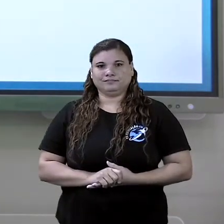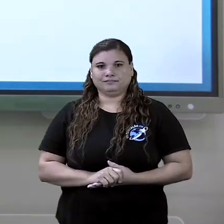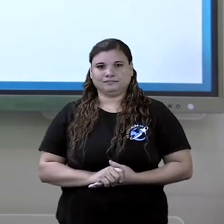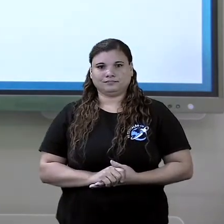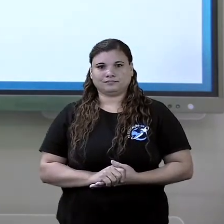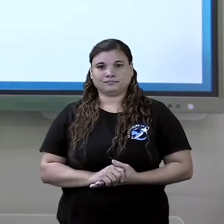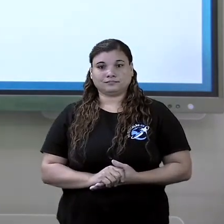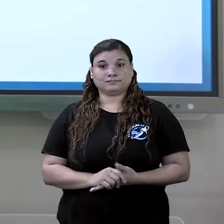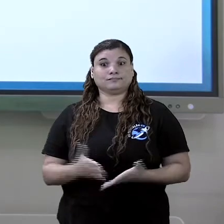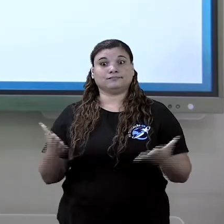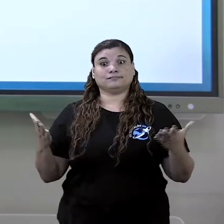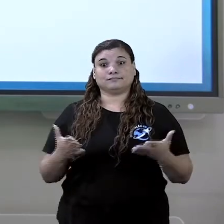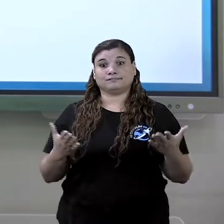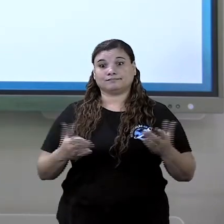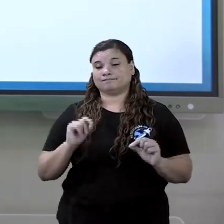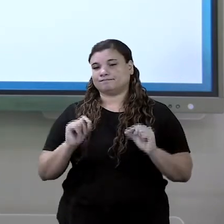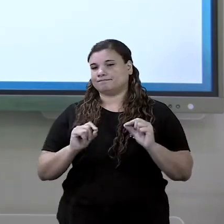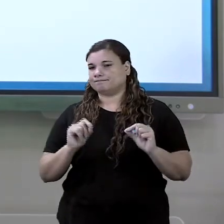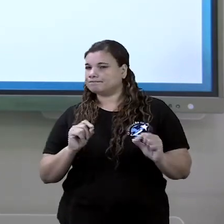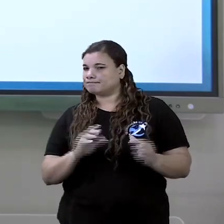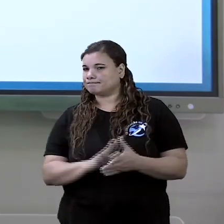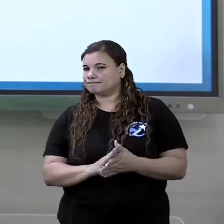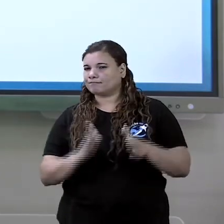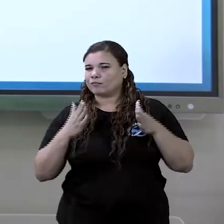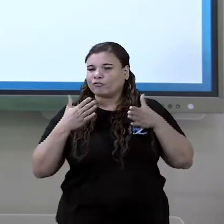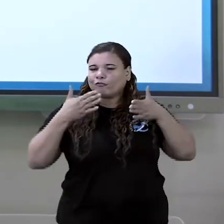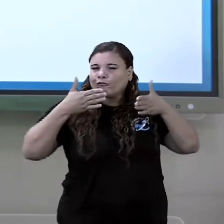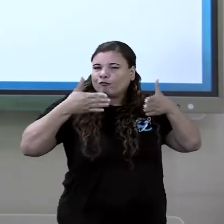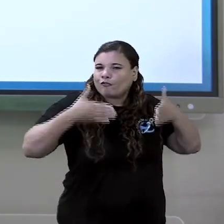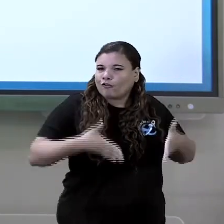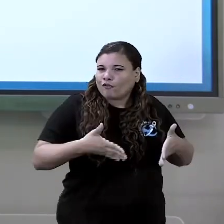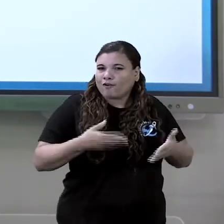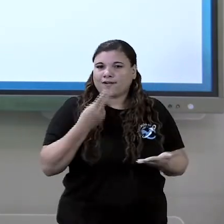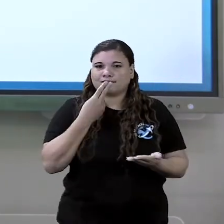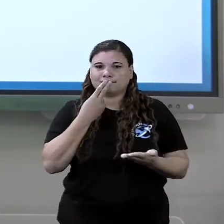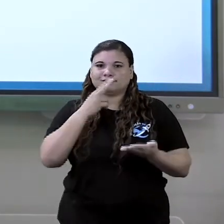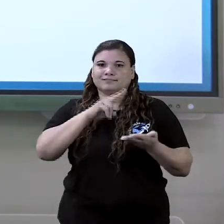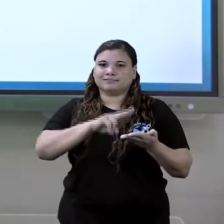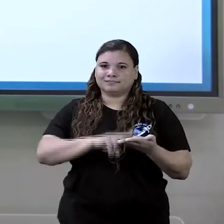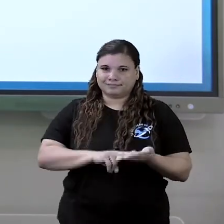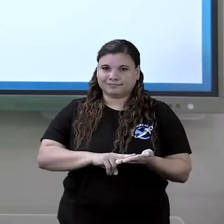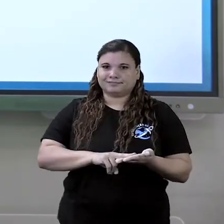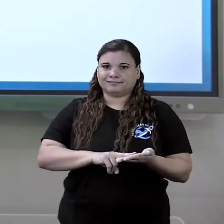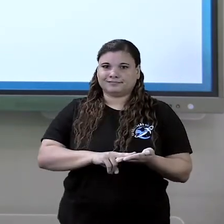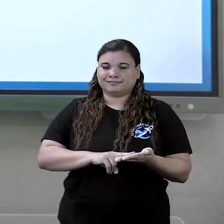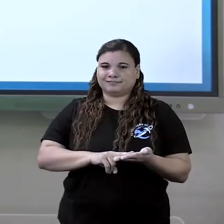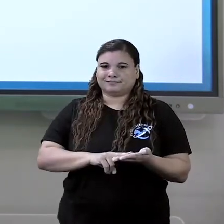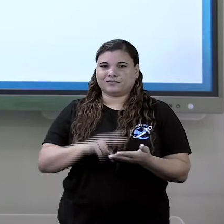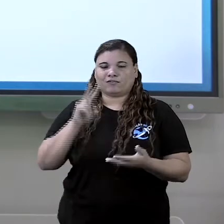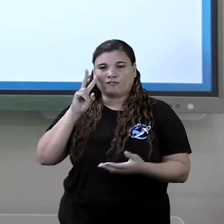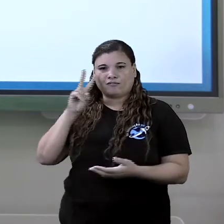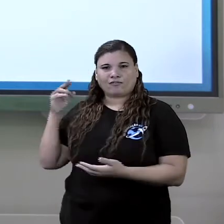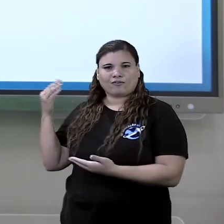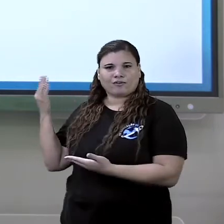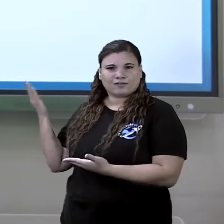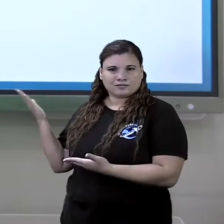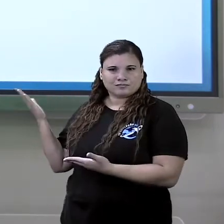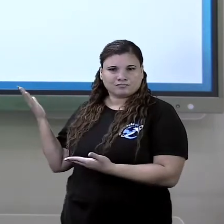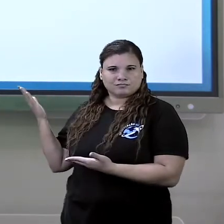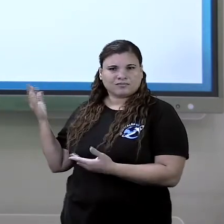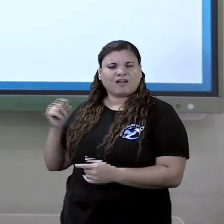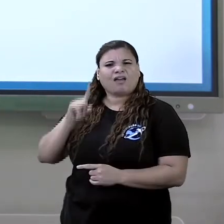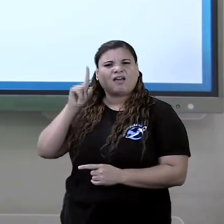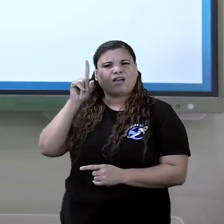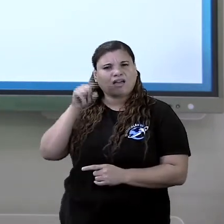Falando na carta, vamos focar um pouco mais na carta. A carta, além de ser uma